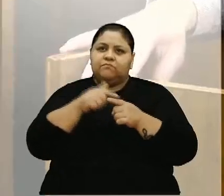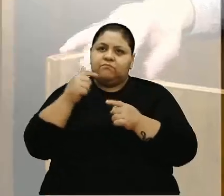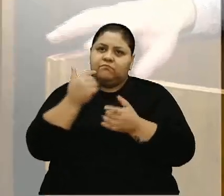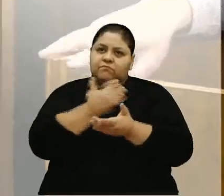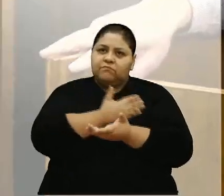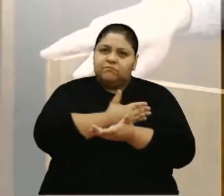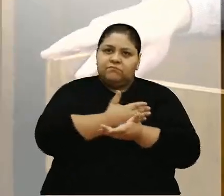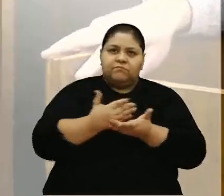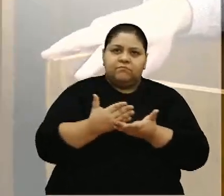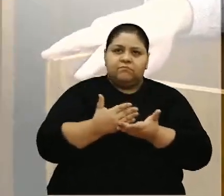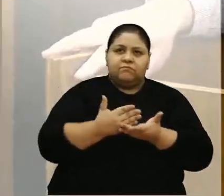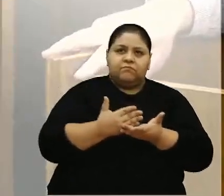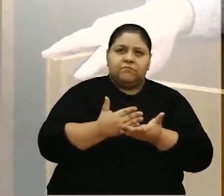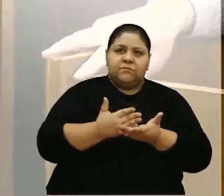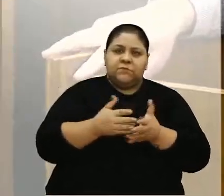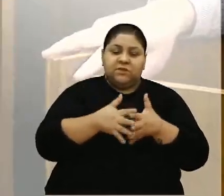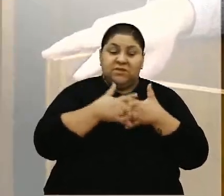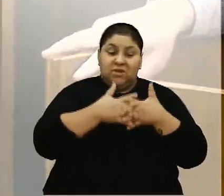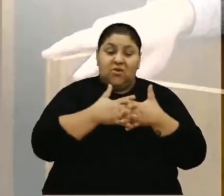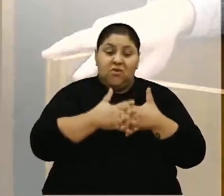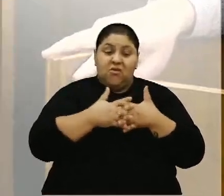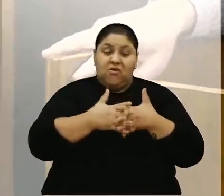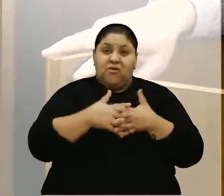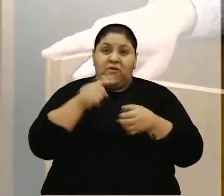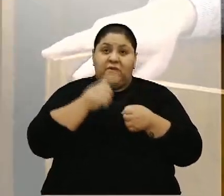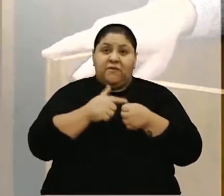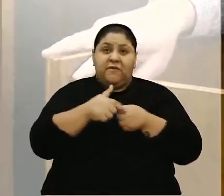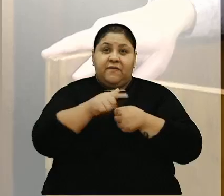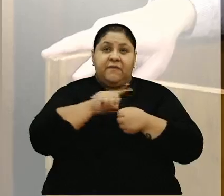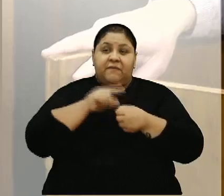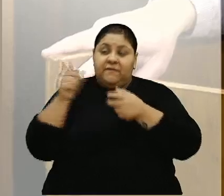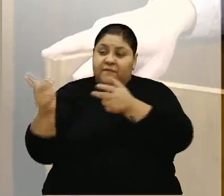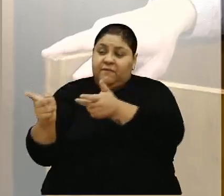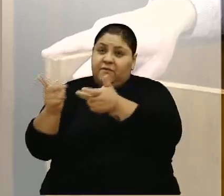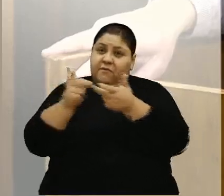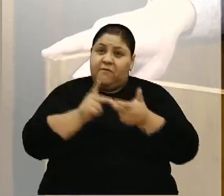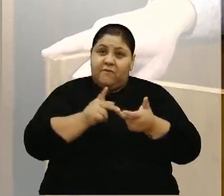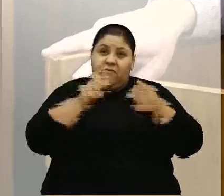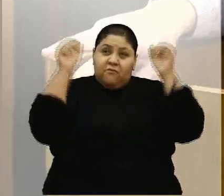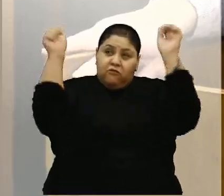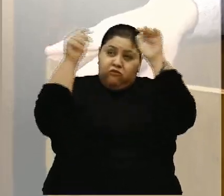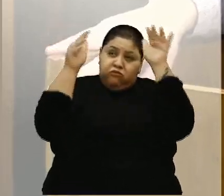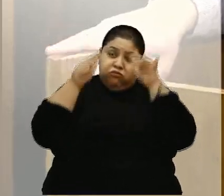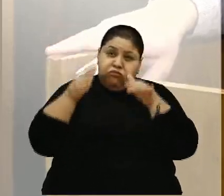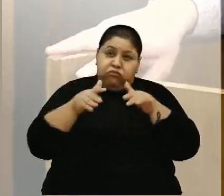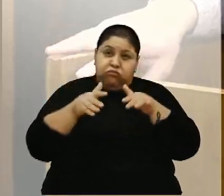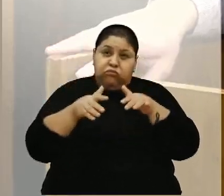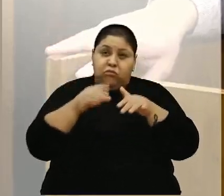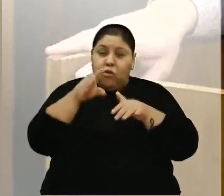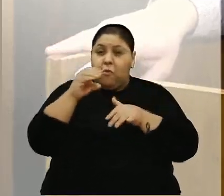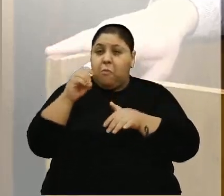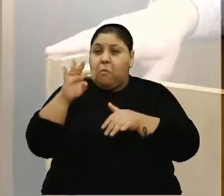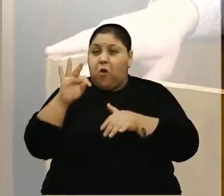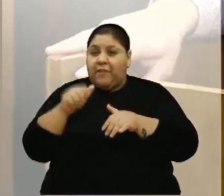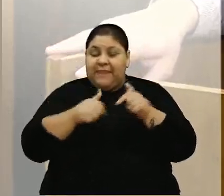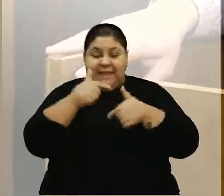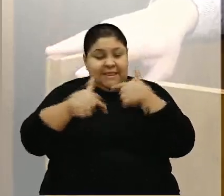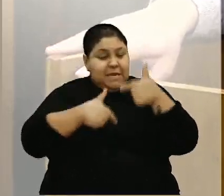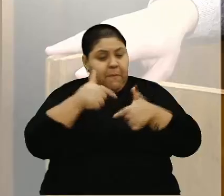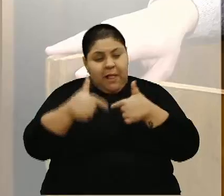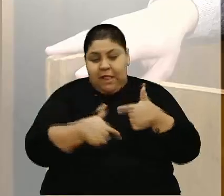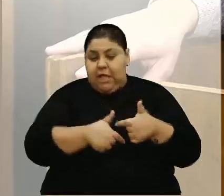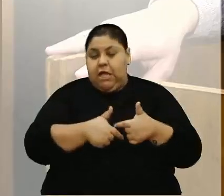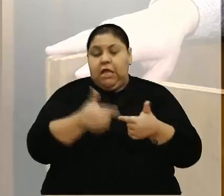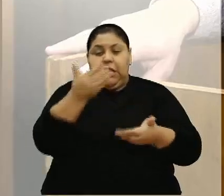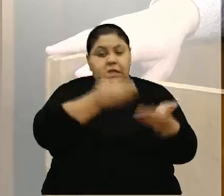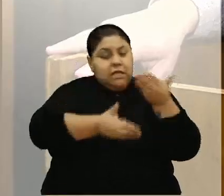início dos transtornos aqui no nosso município, ele tem ido visitar debaixo de chuva, com bota, trabalhando e atendendo da forma mais